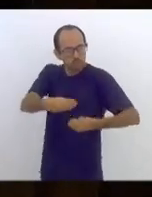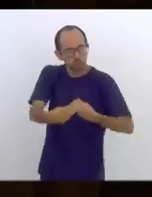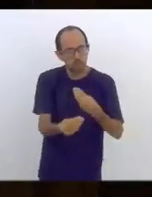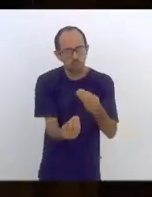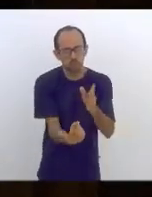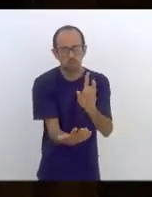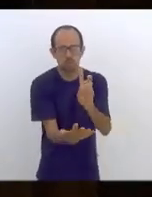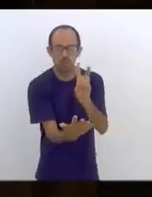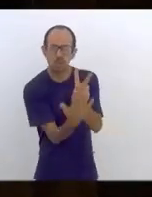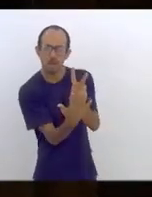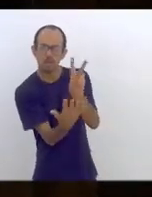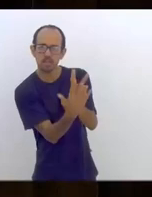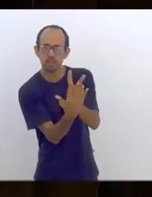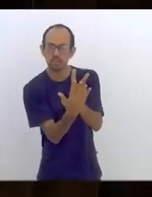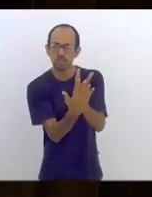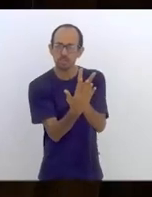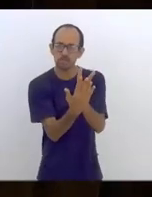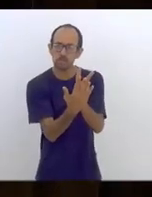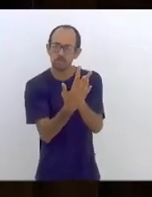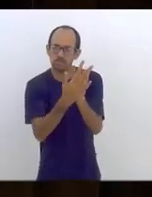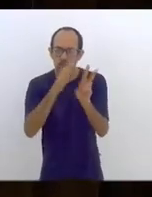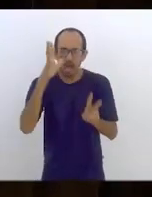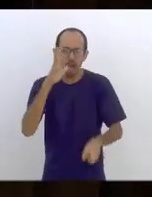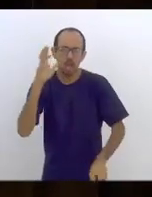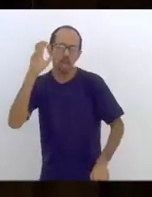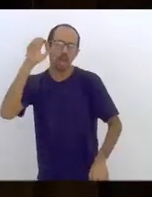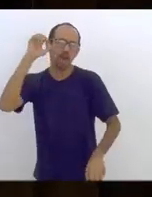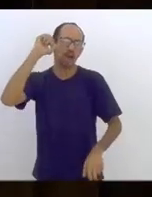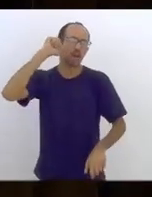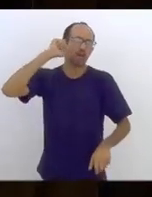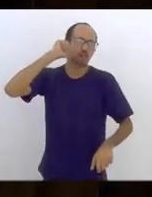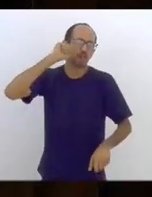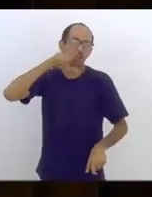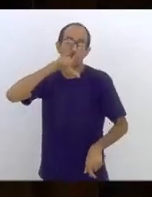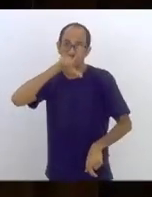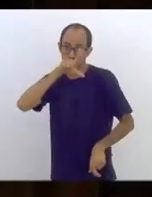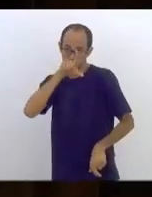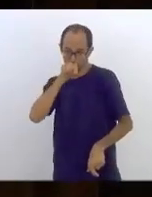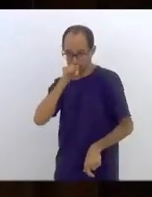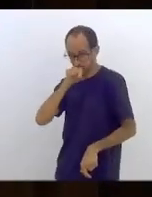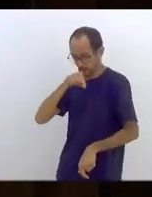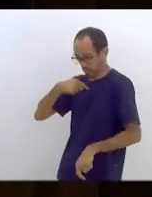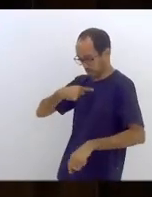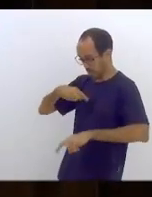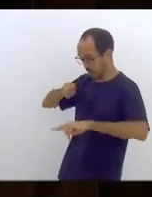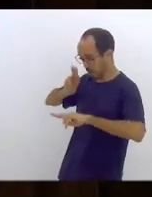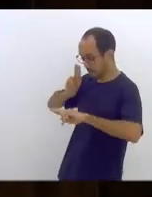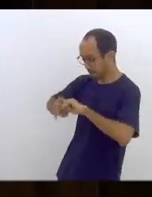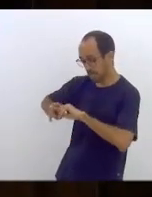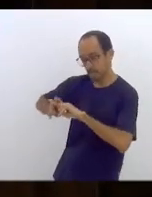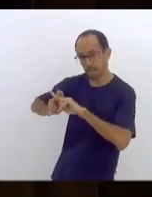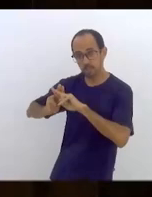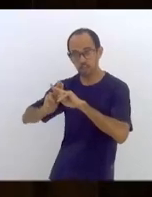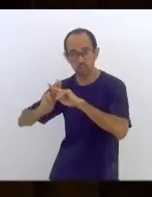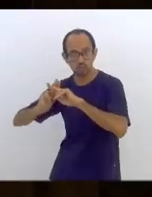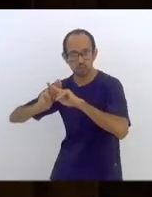e quilombola, como um passarinho preso na